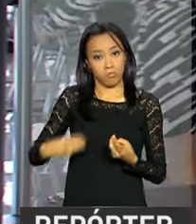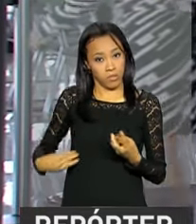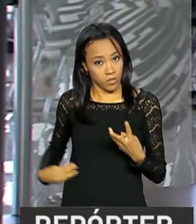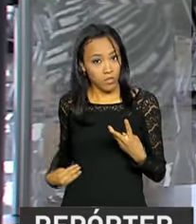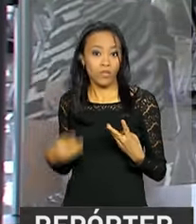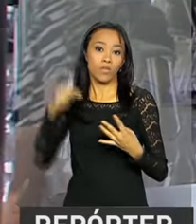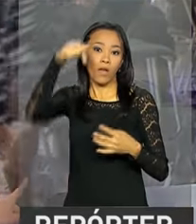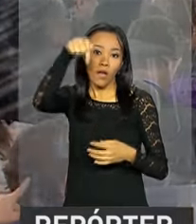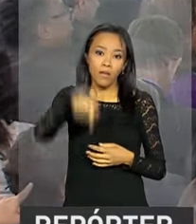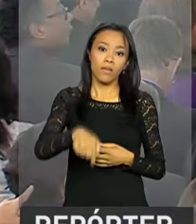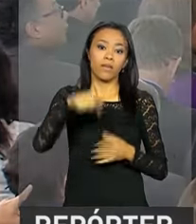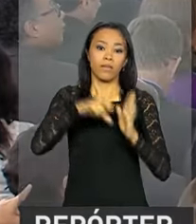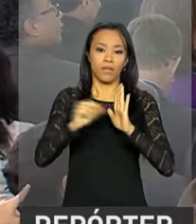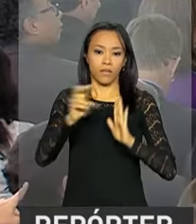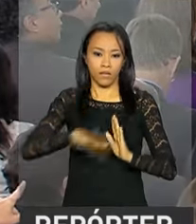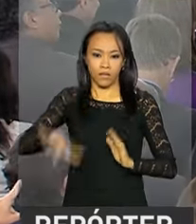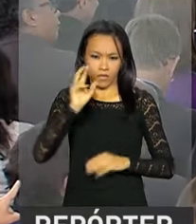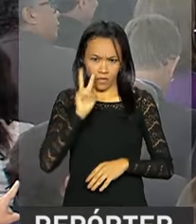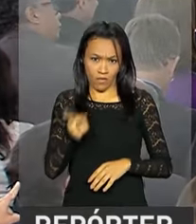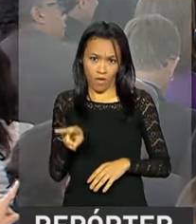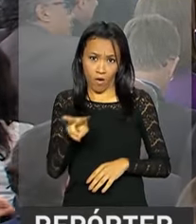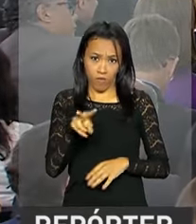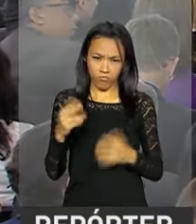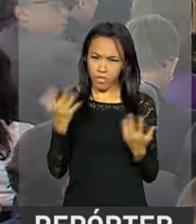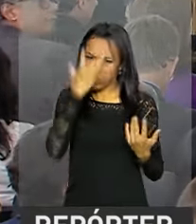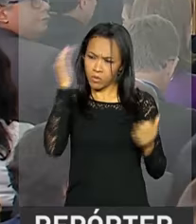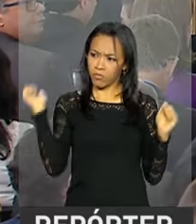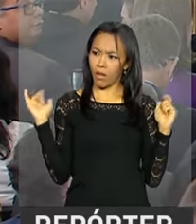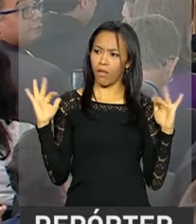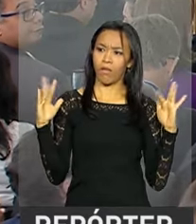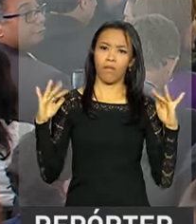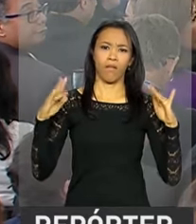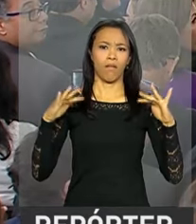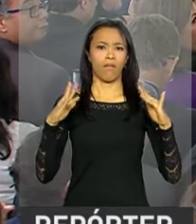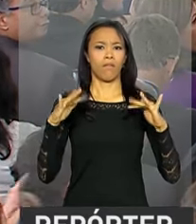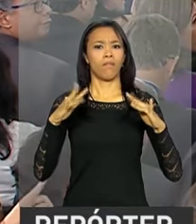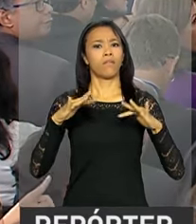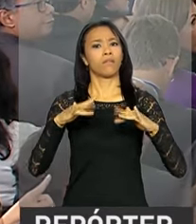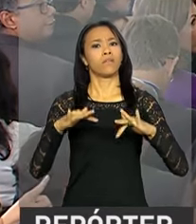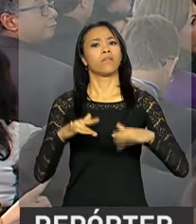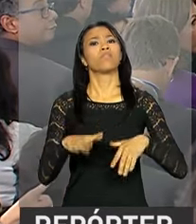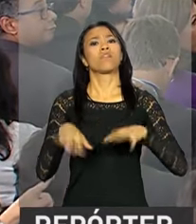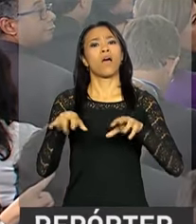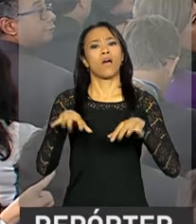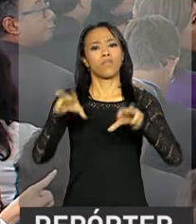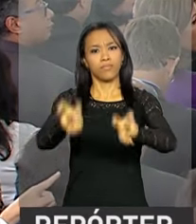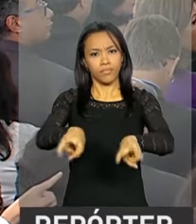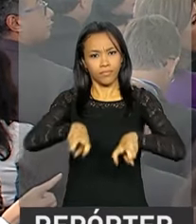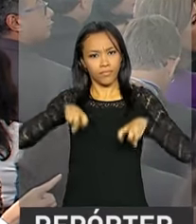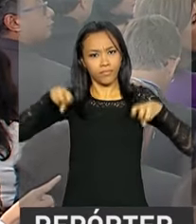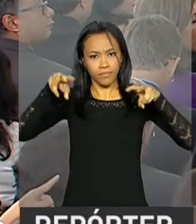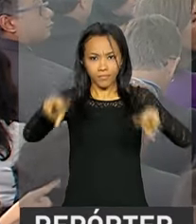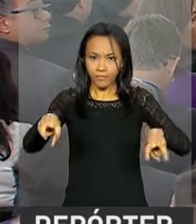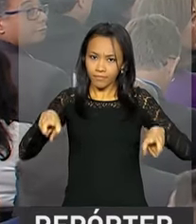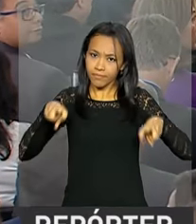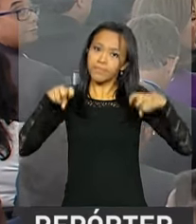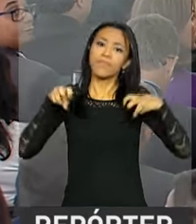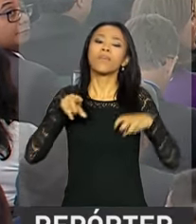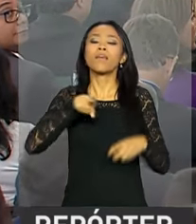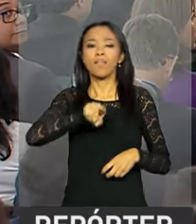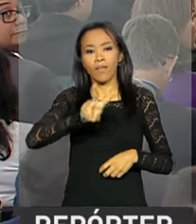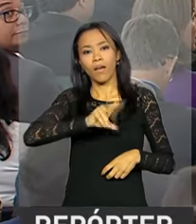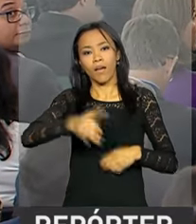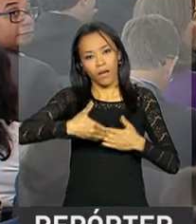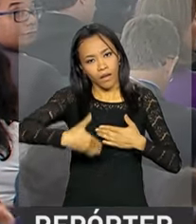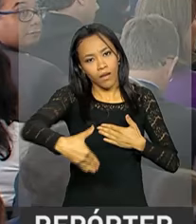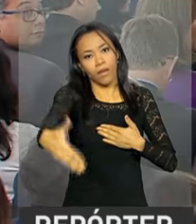Palácio do Planalto. A gente pode ver que a movimentação aqui no Palácio do Planalto já é grande, na entrada aqui do Salão Oeste, onde acontece